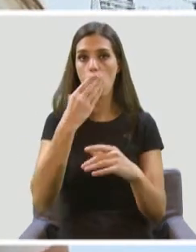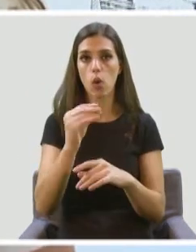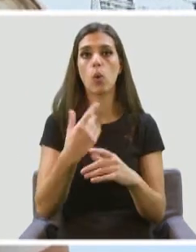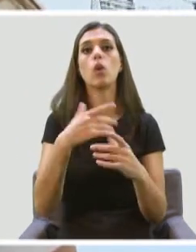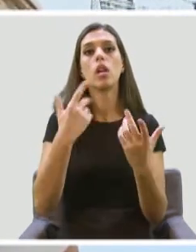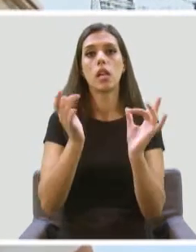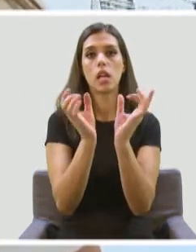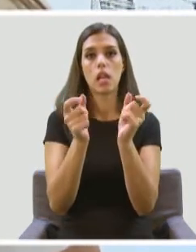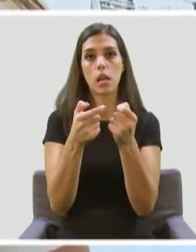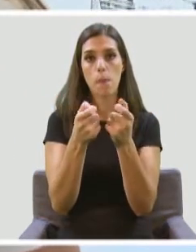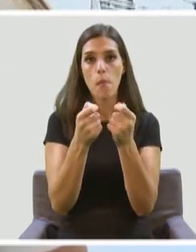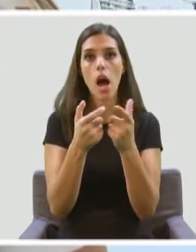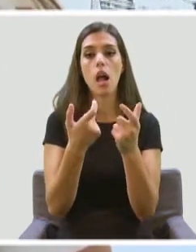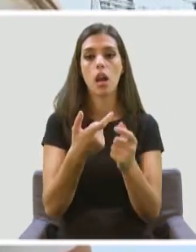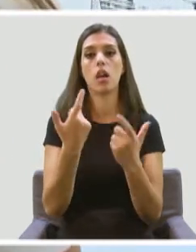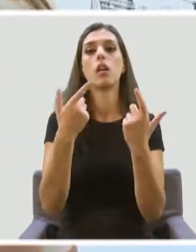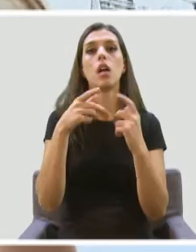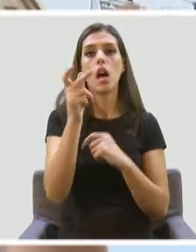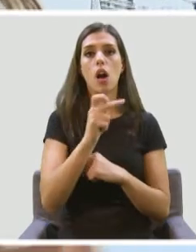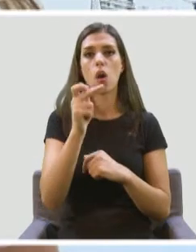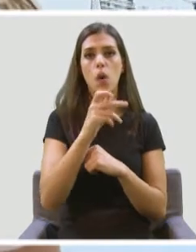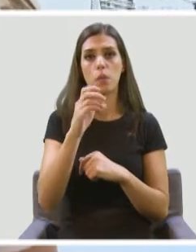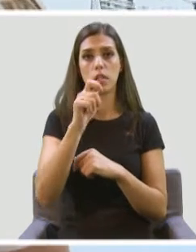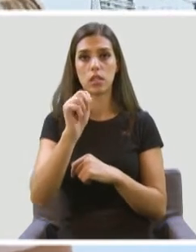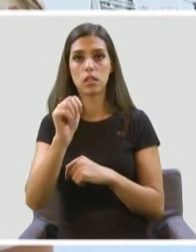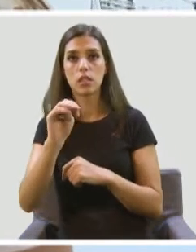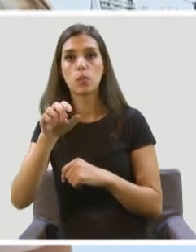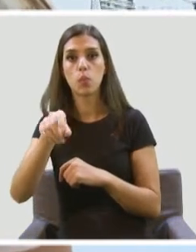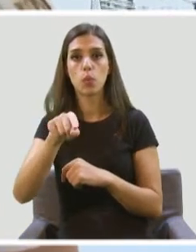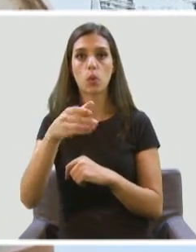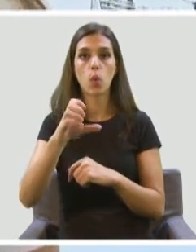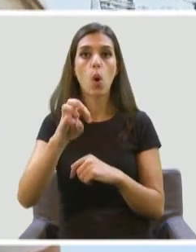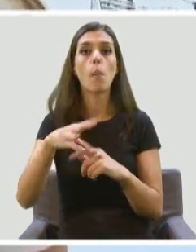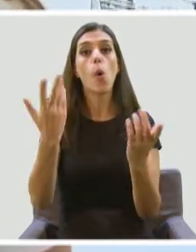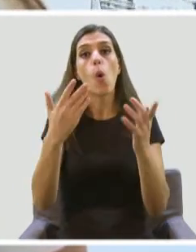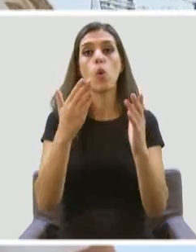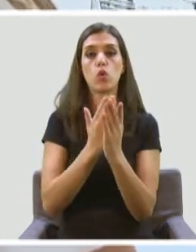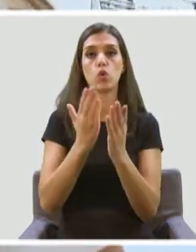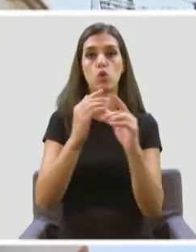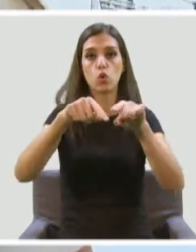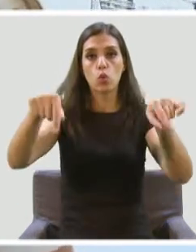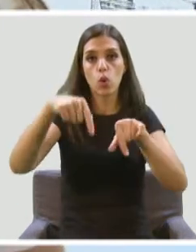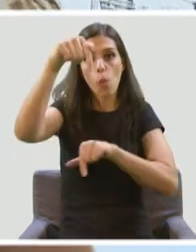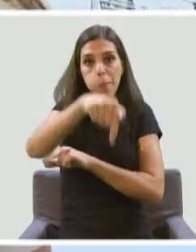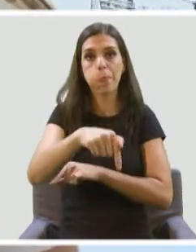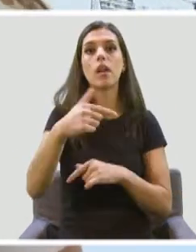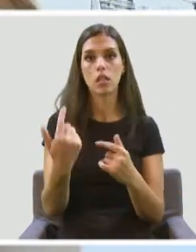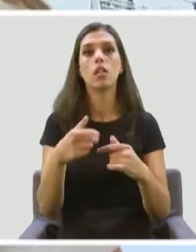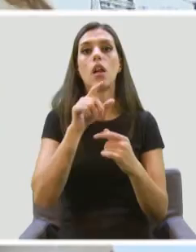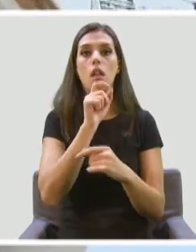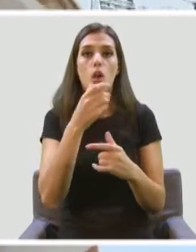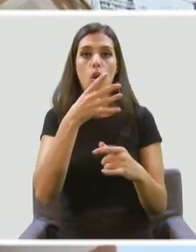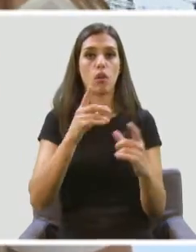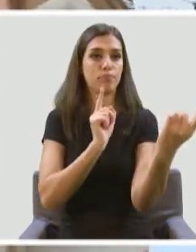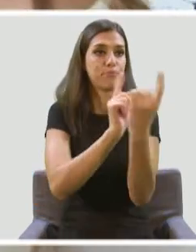e-mail euquero@escfm.com ou então ir diretamente connosco ao estúdio, que se situa no -1, ou vir ter connosco e